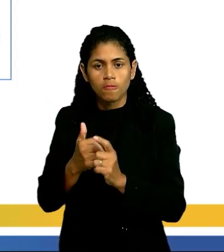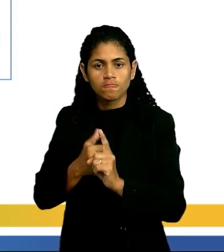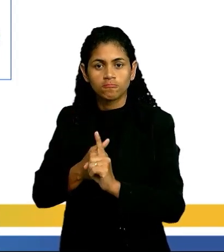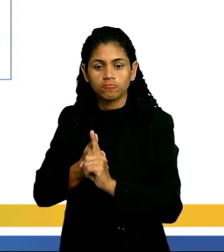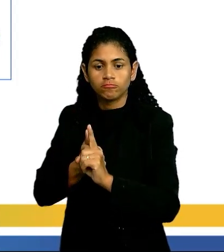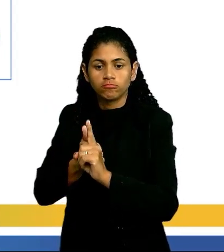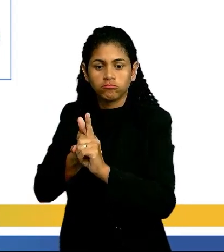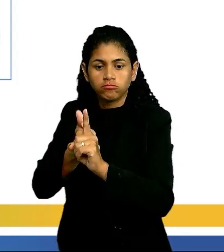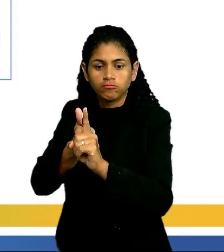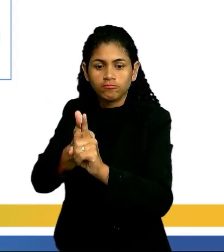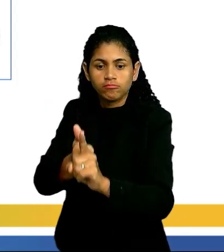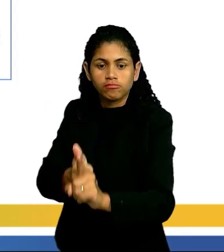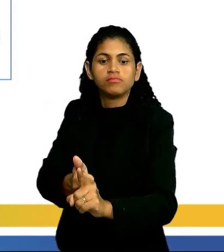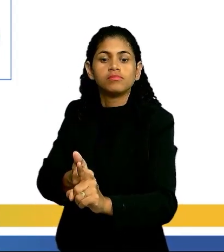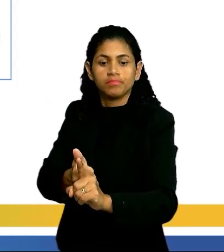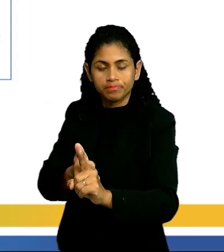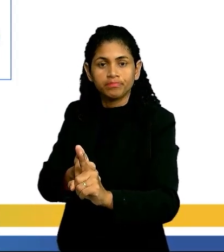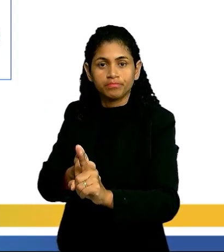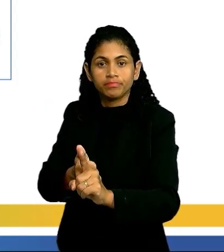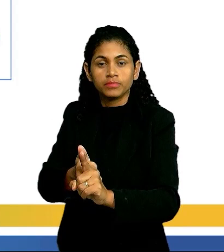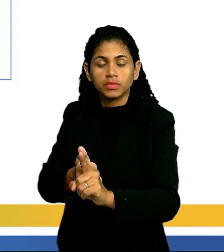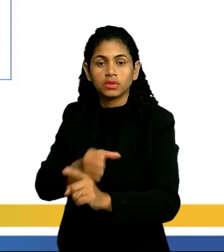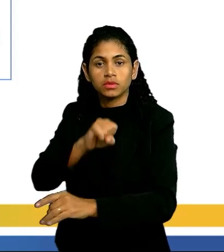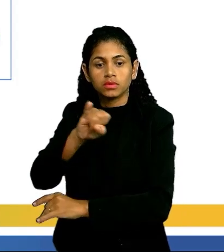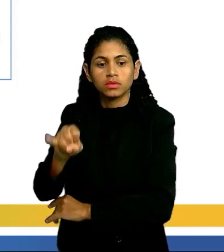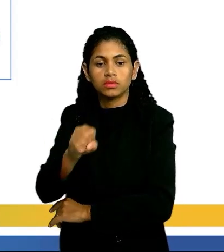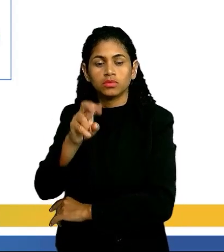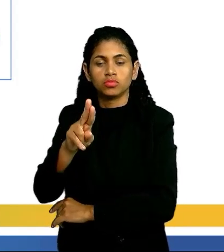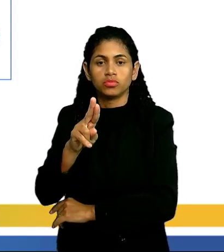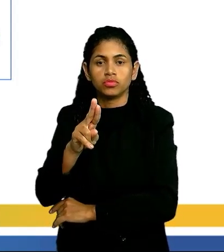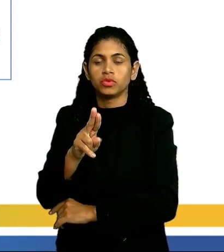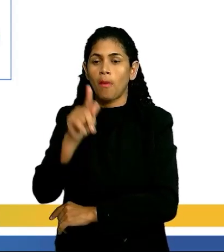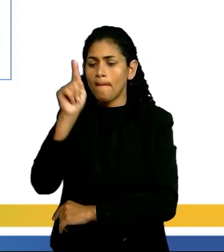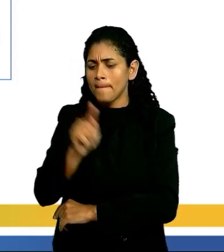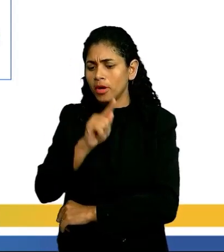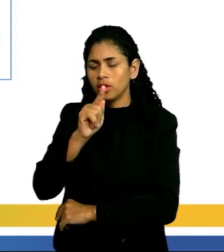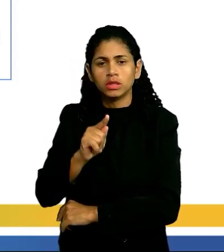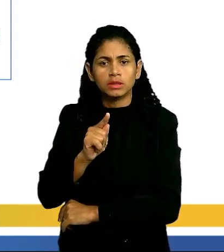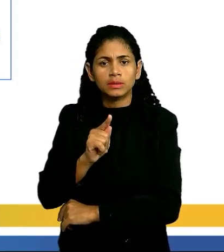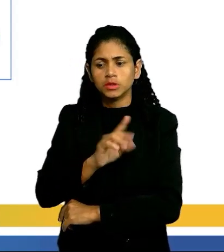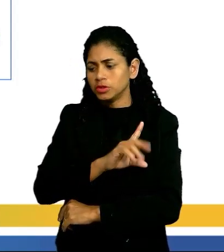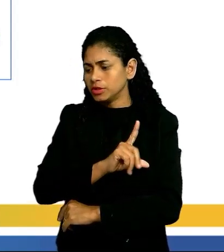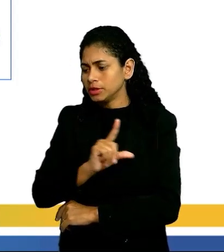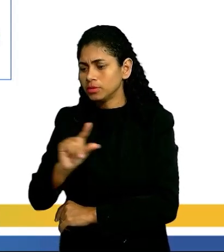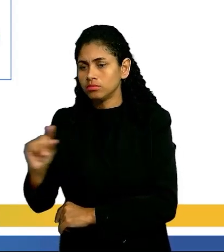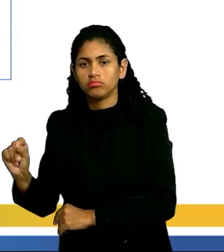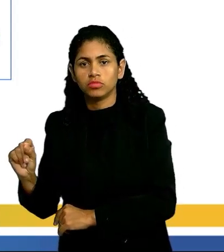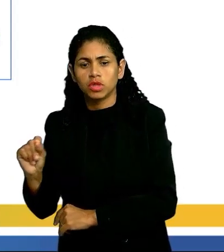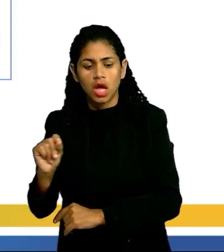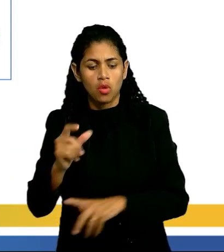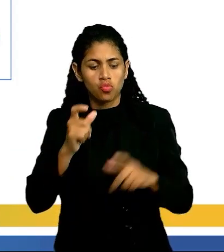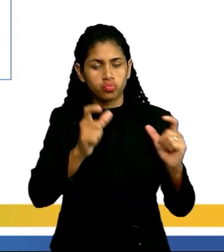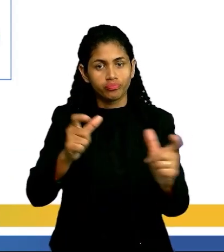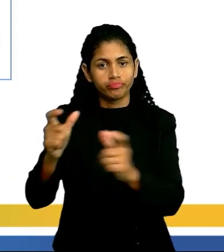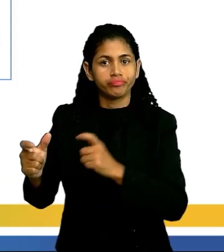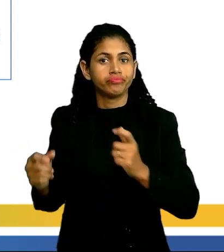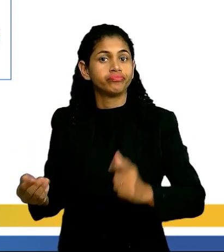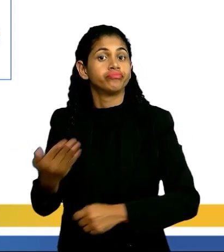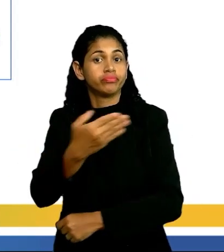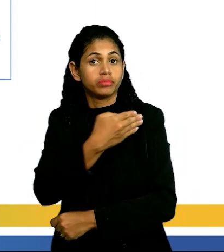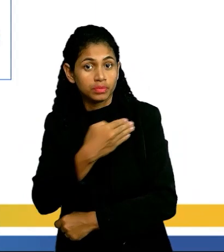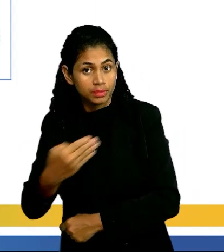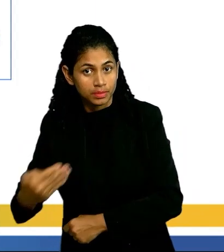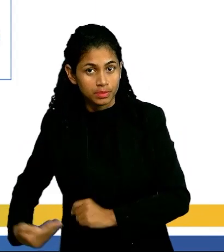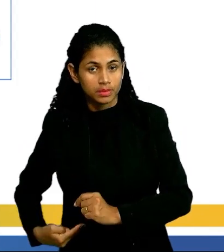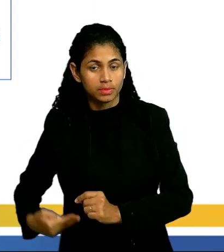frequentar lugares públicos, de ter empreendimentos, enfim, as perseguições elas vão começar de